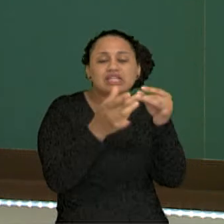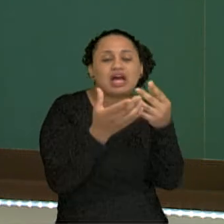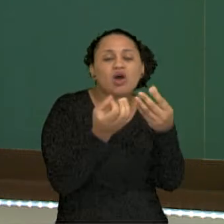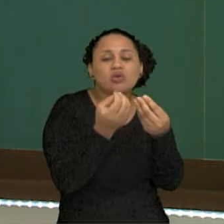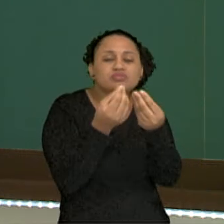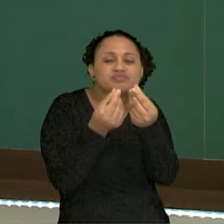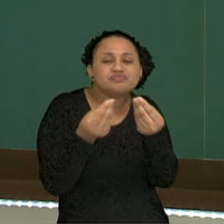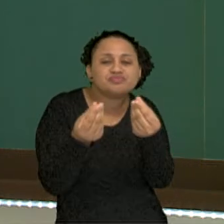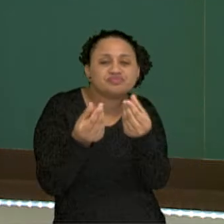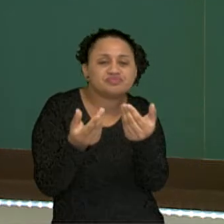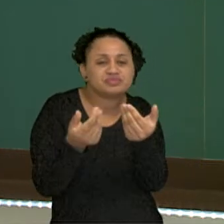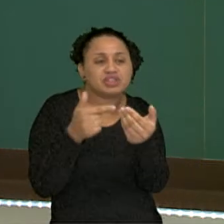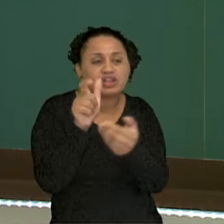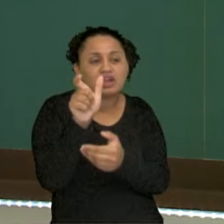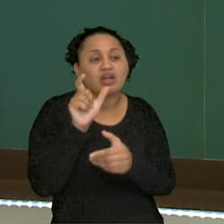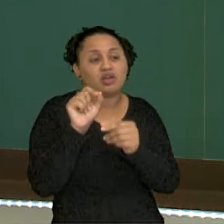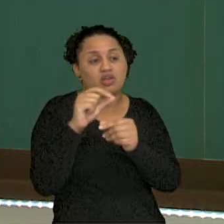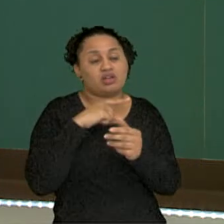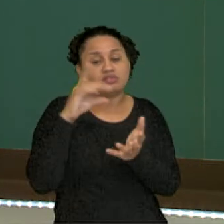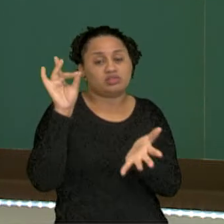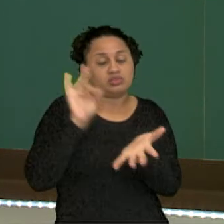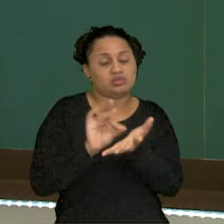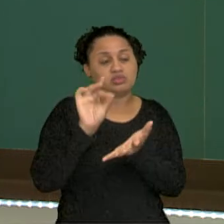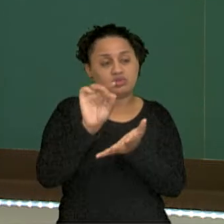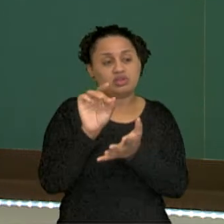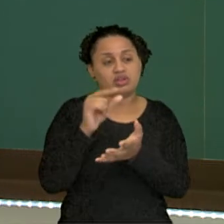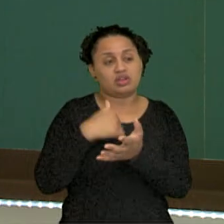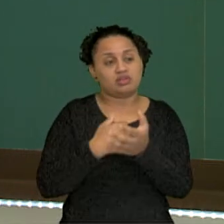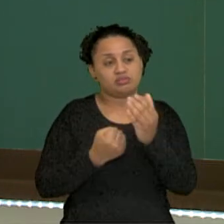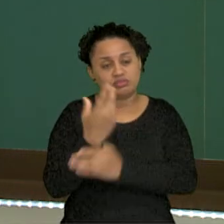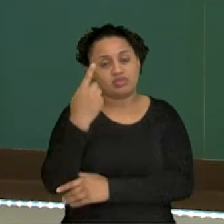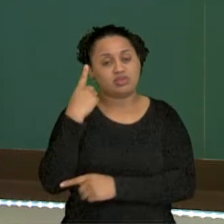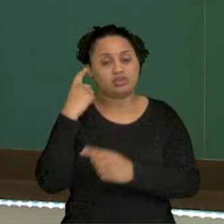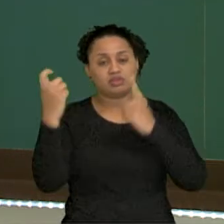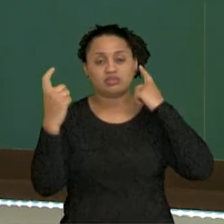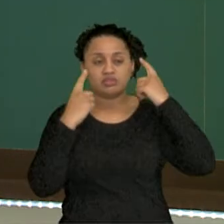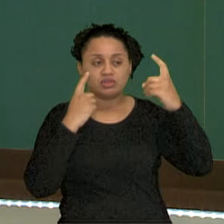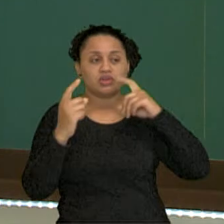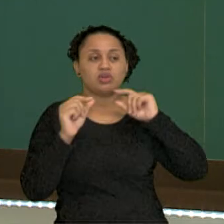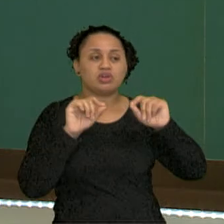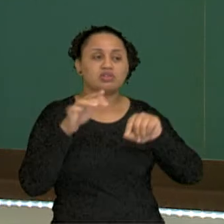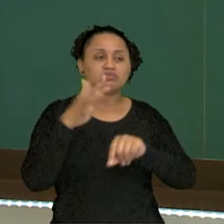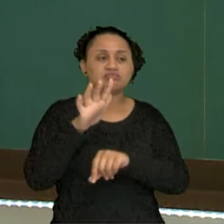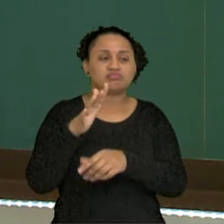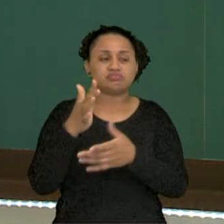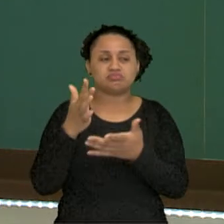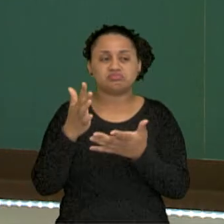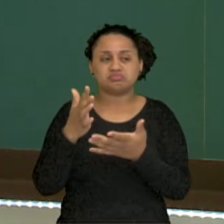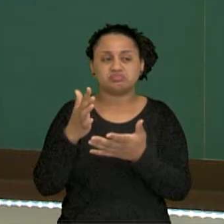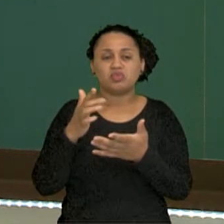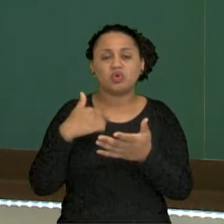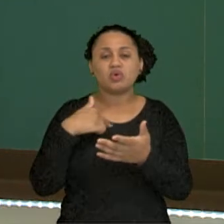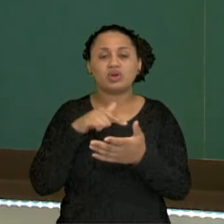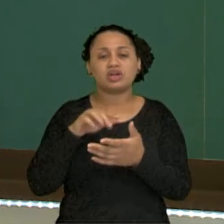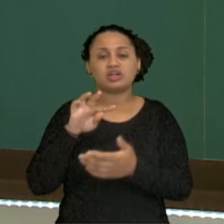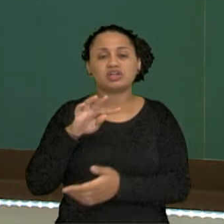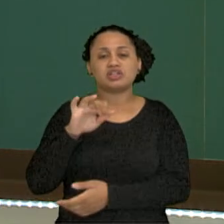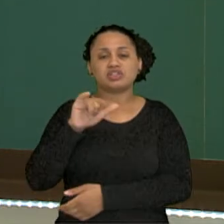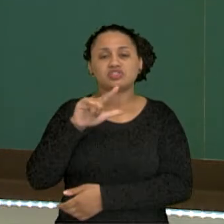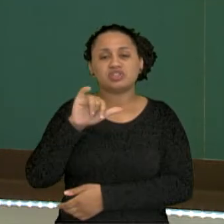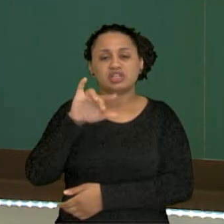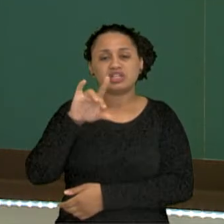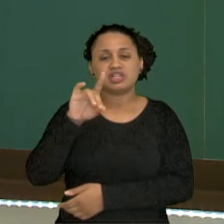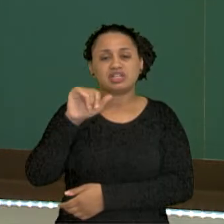né? Essa expressão teria origem na produção de som de meadas, né, tilintando ao serem,